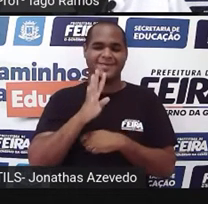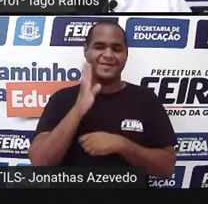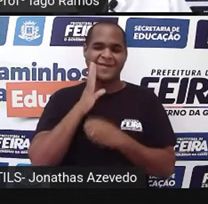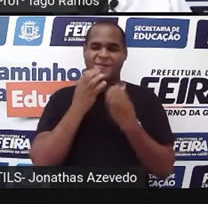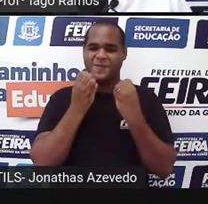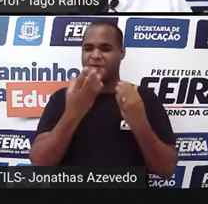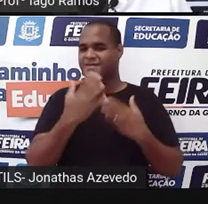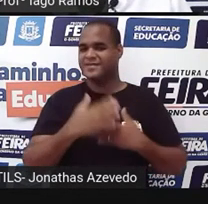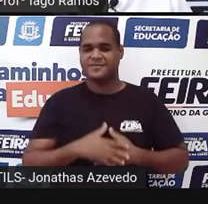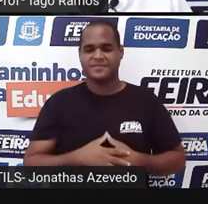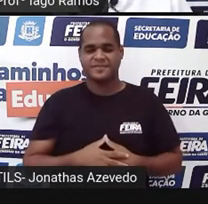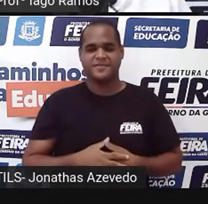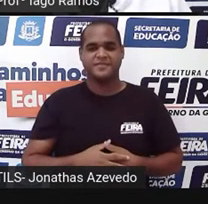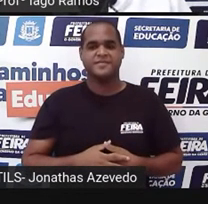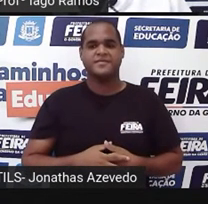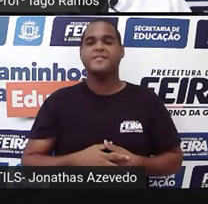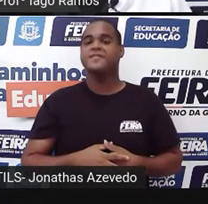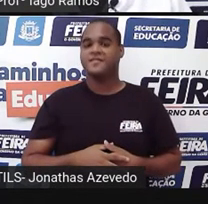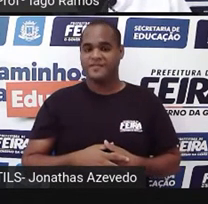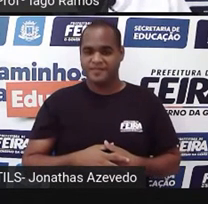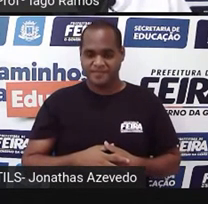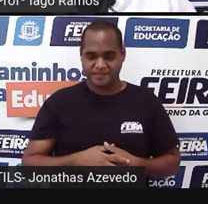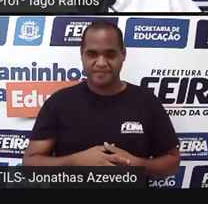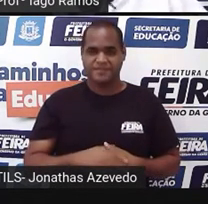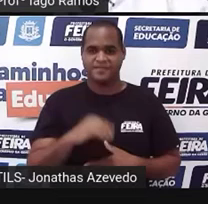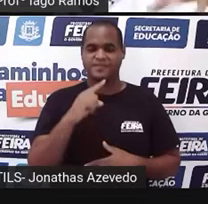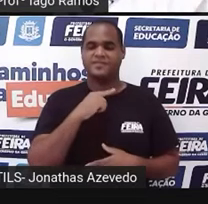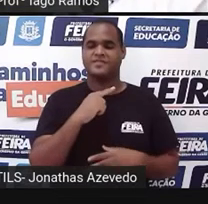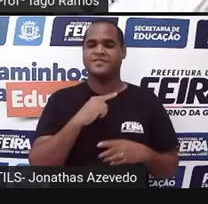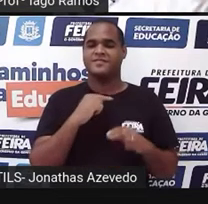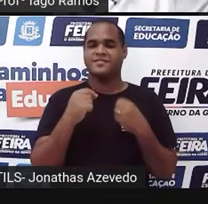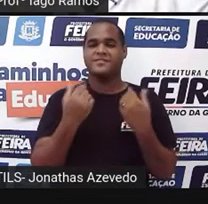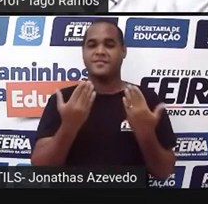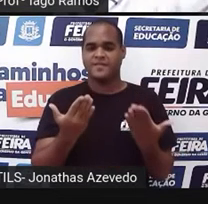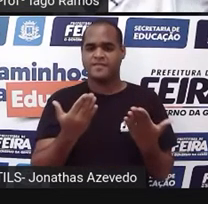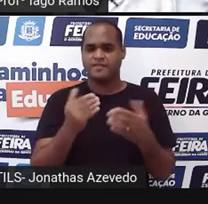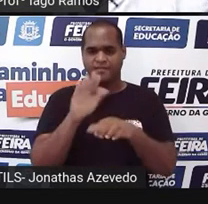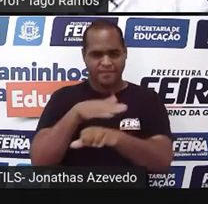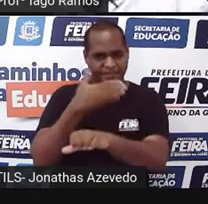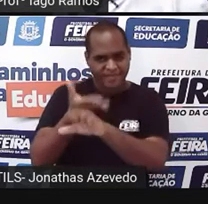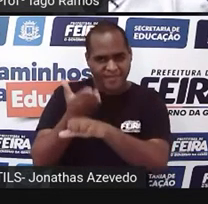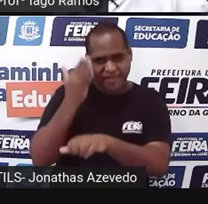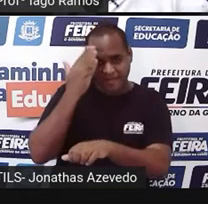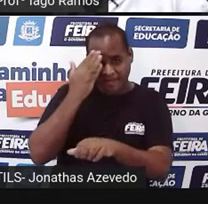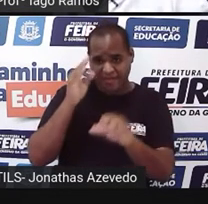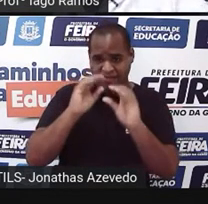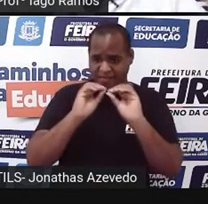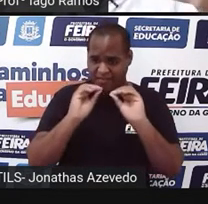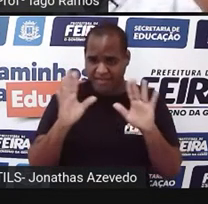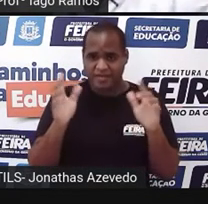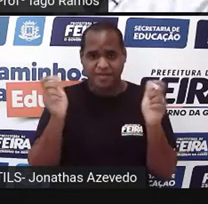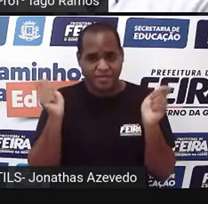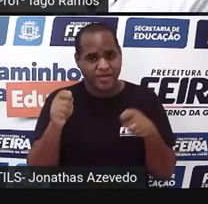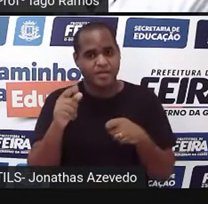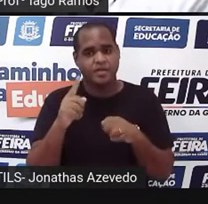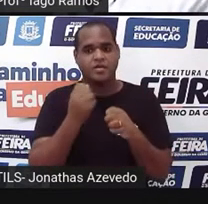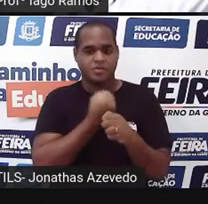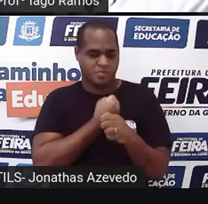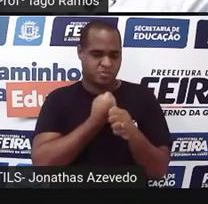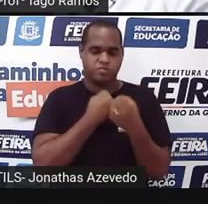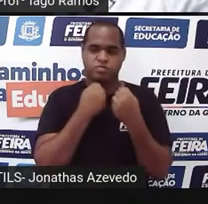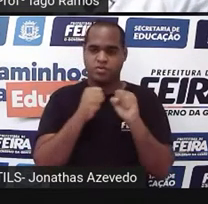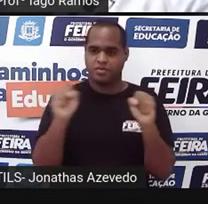legal Tá bom então é isso aí né até aqui você entendeu né números